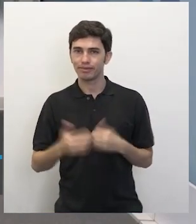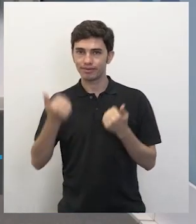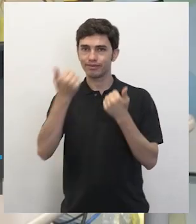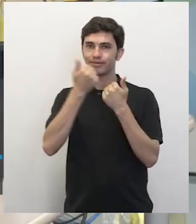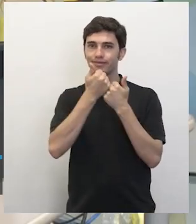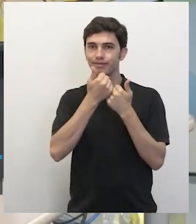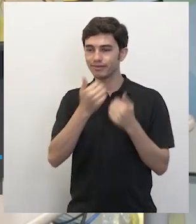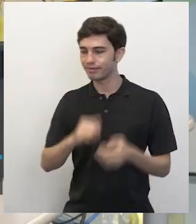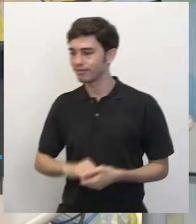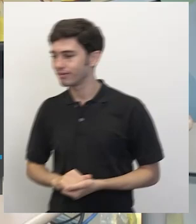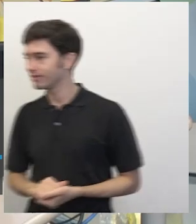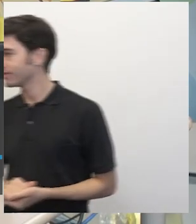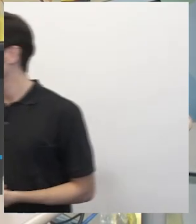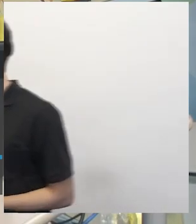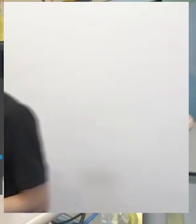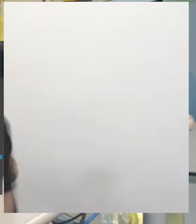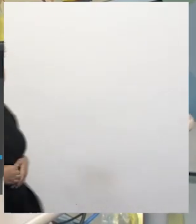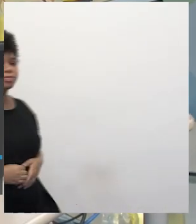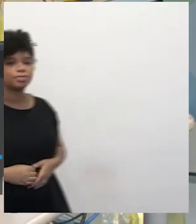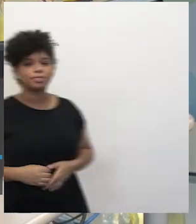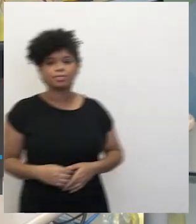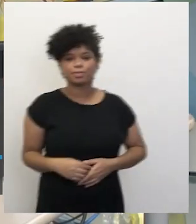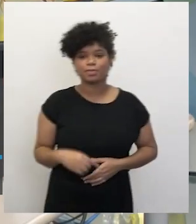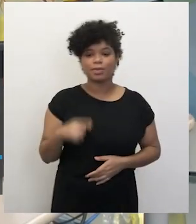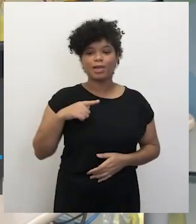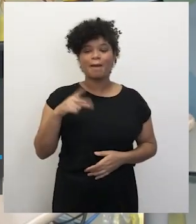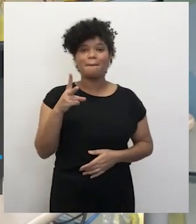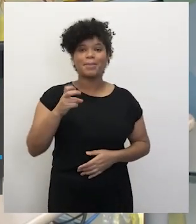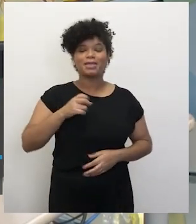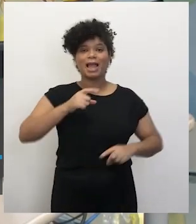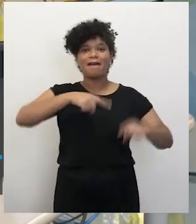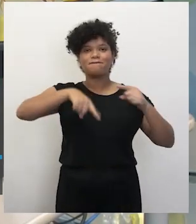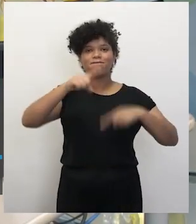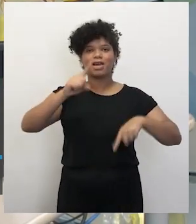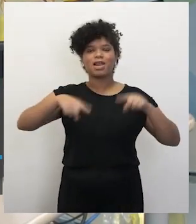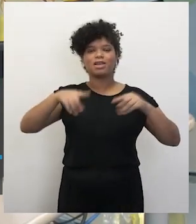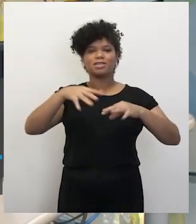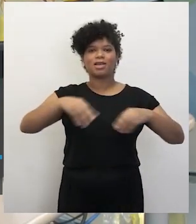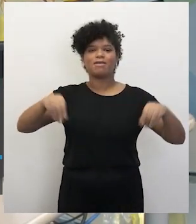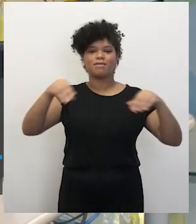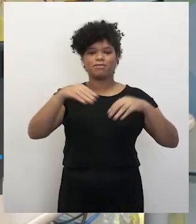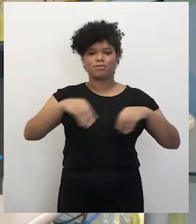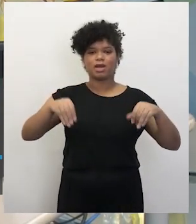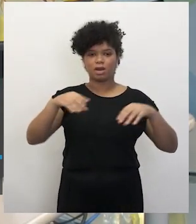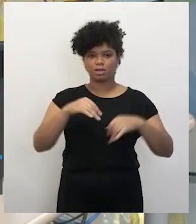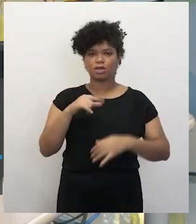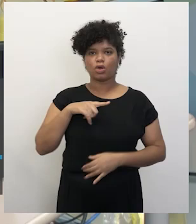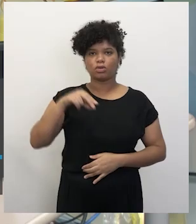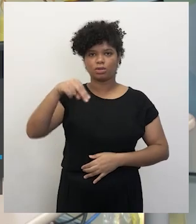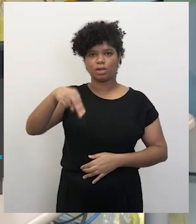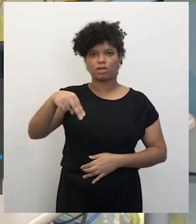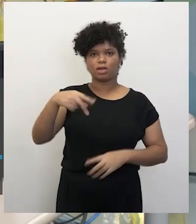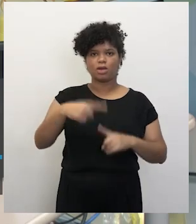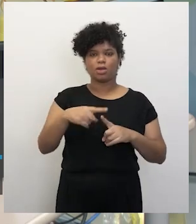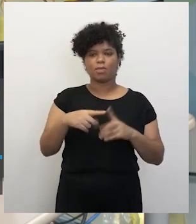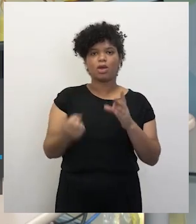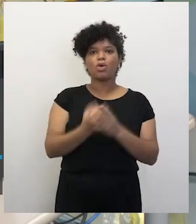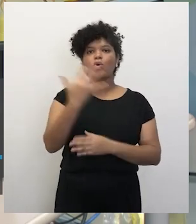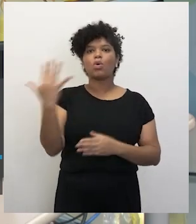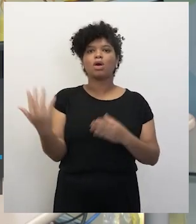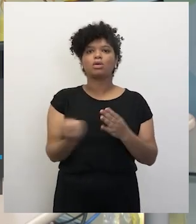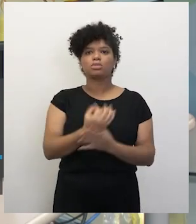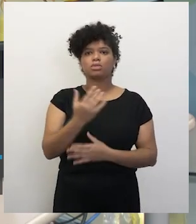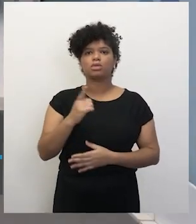está variando é a quantidade de farinha, né? Perfeito. Então, quem varia é que a gente chamou de N. Isso. Porque a quantidade de salgados é fixa.